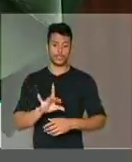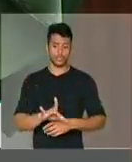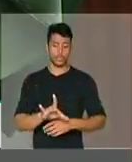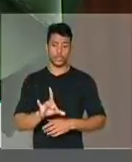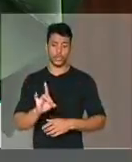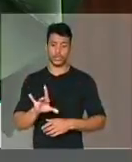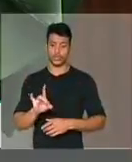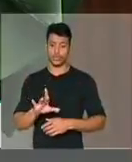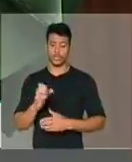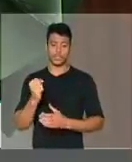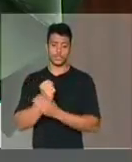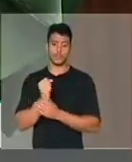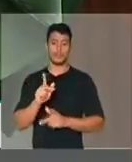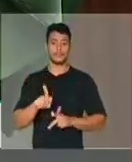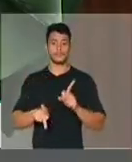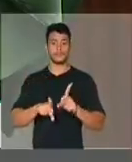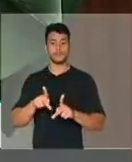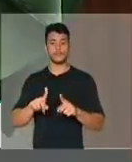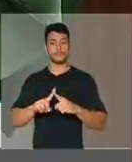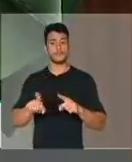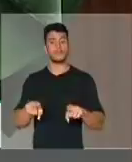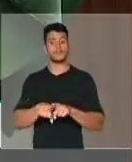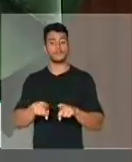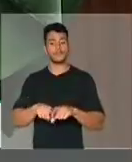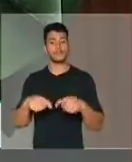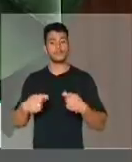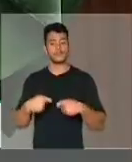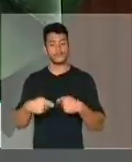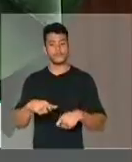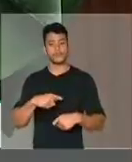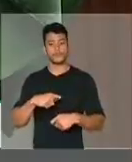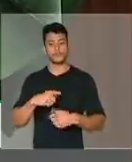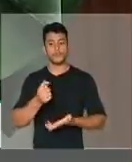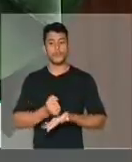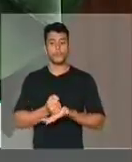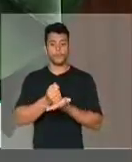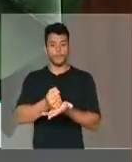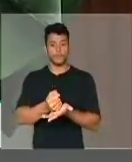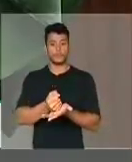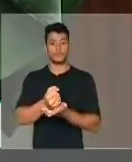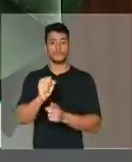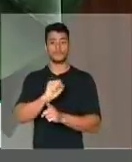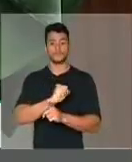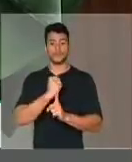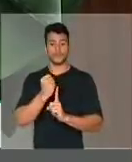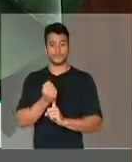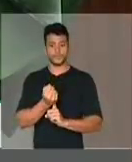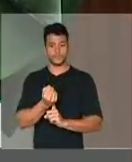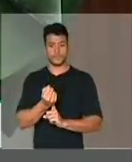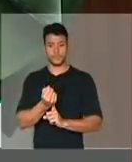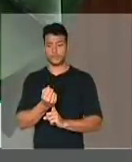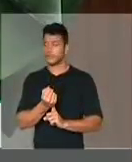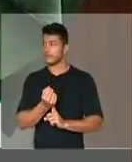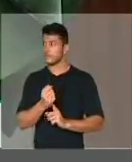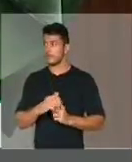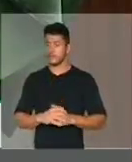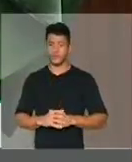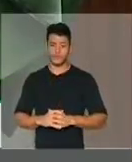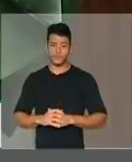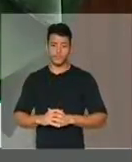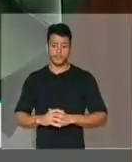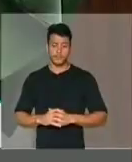pública, mas também devem abranger ações e medidas de assistência social para o problema da segurança do Rio de